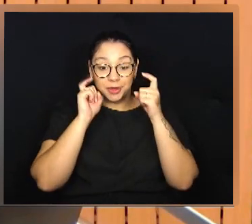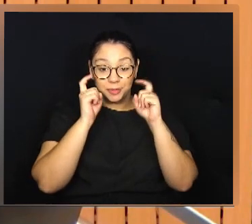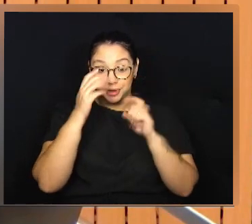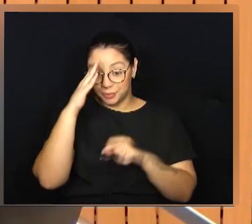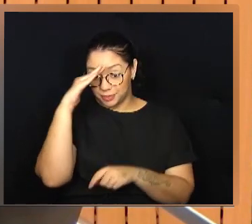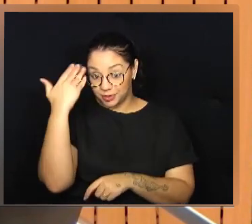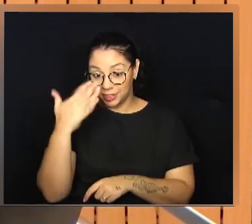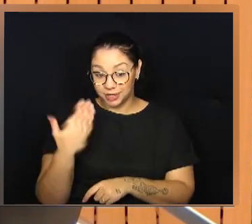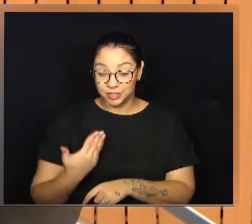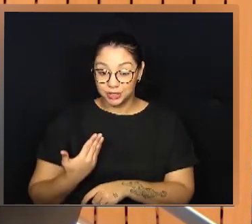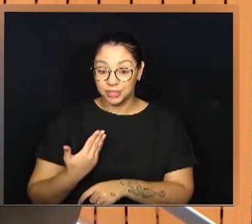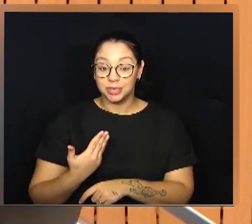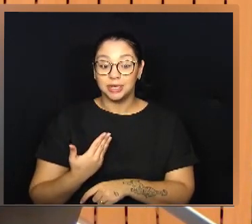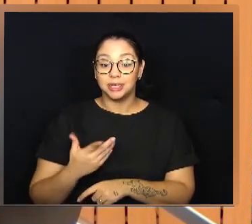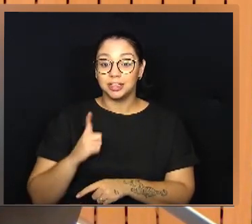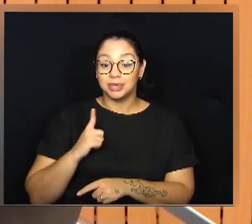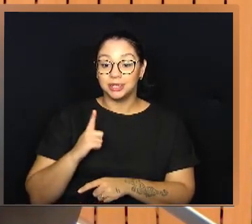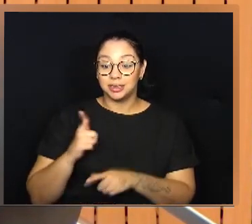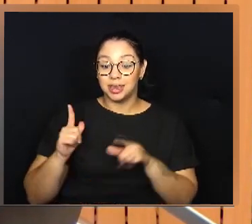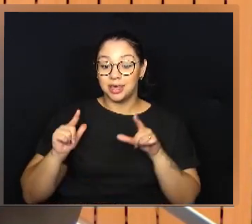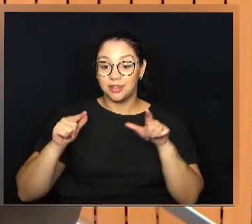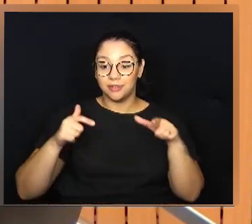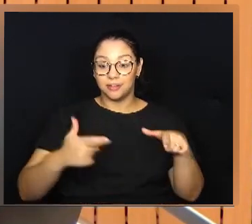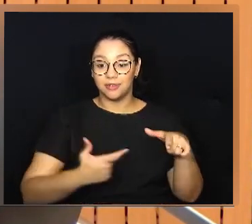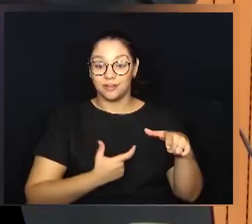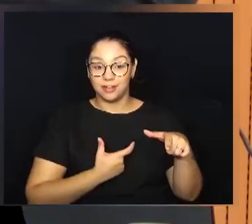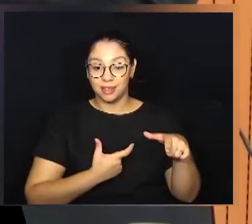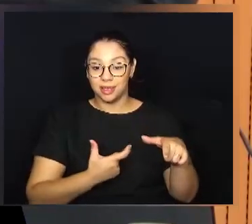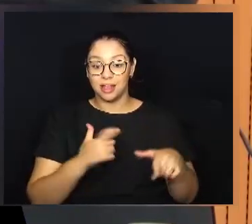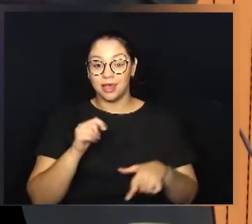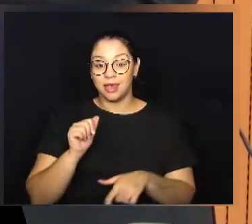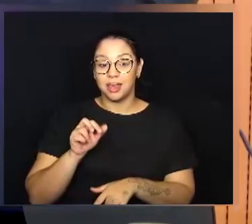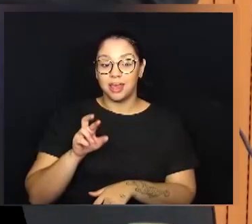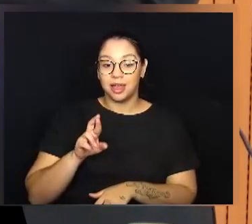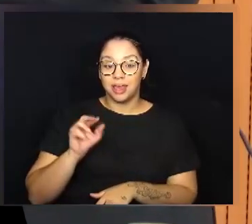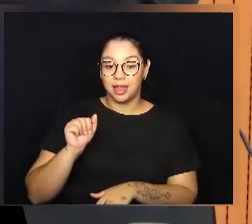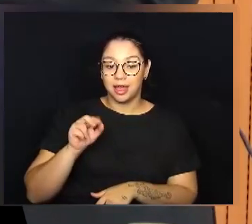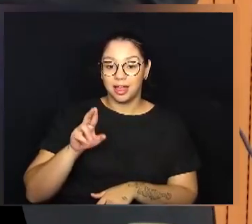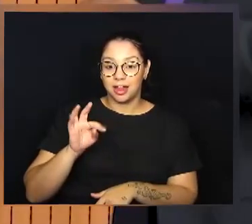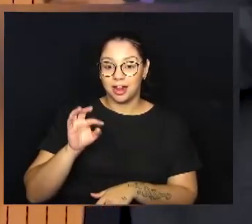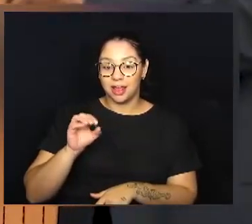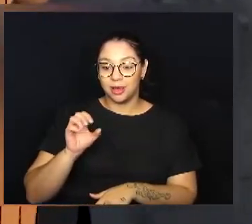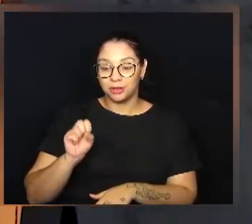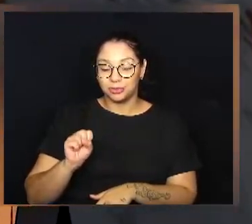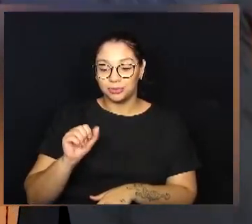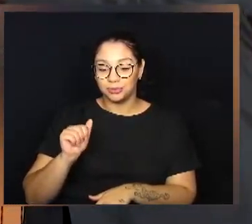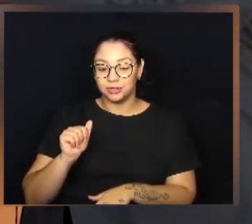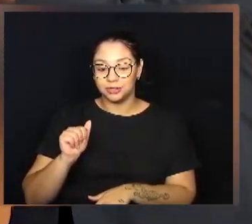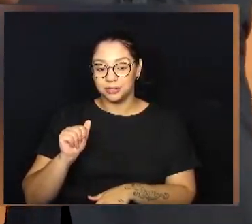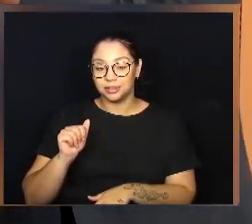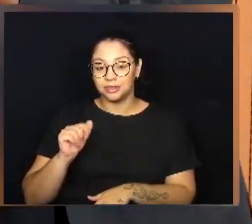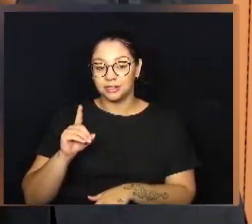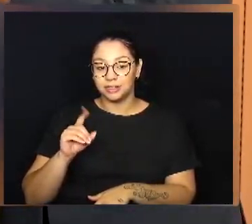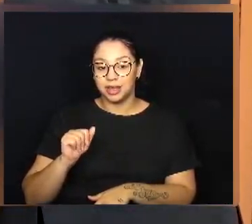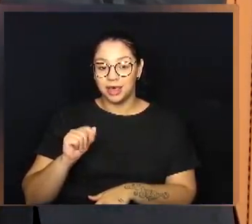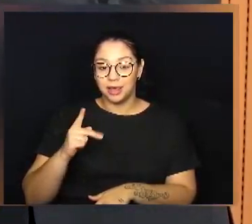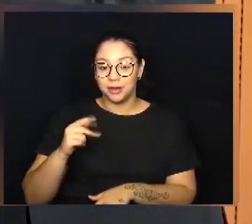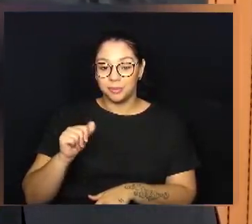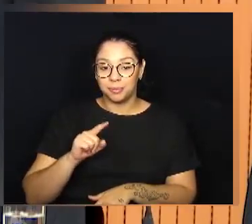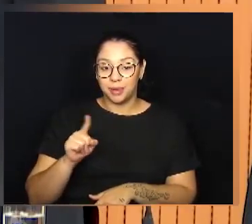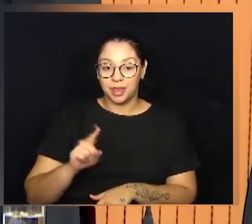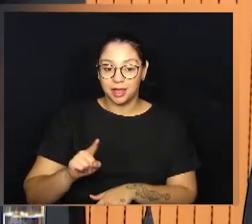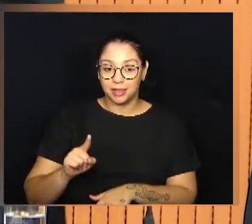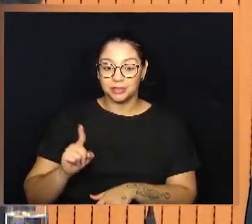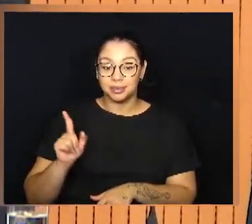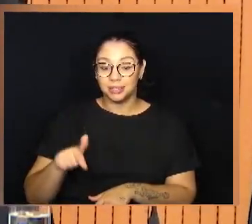em reunião solene o vereador Marcelo da farmácia entregou a medalha Arautos da Paz para José Carlos Pedroso de